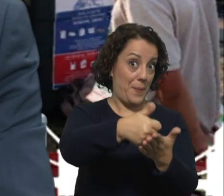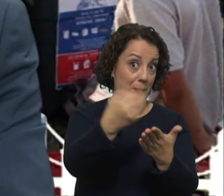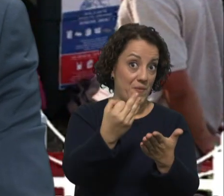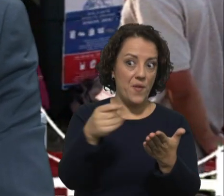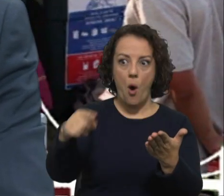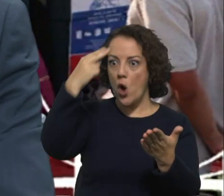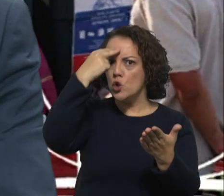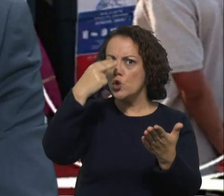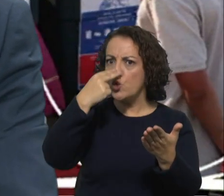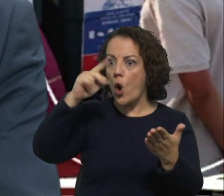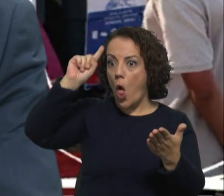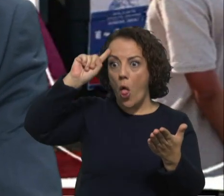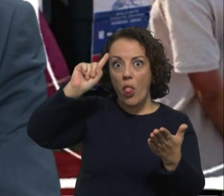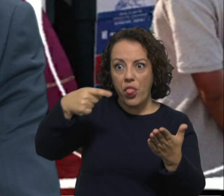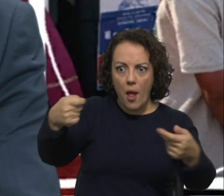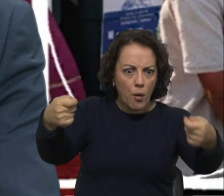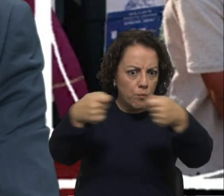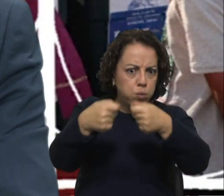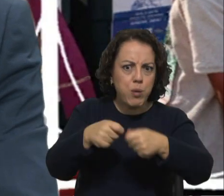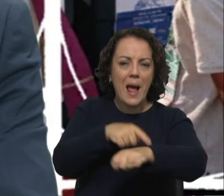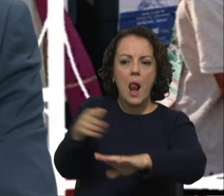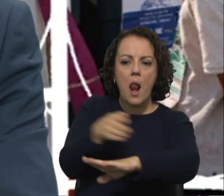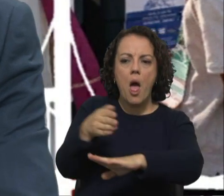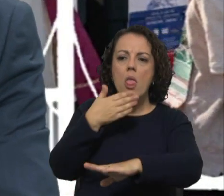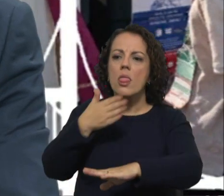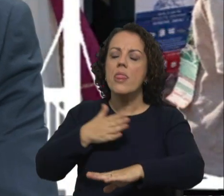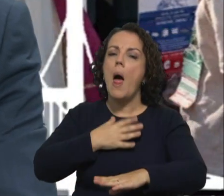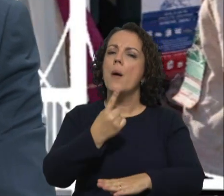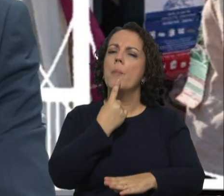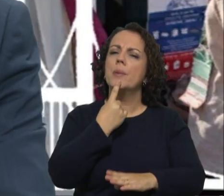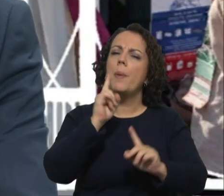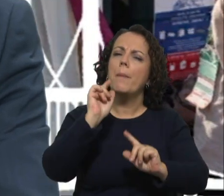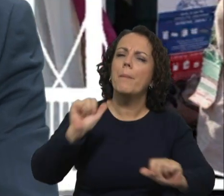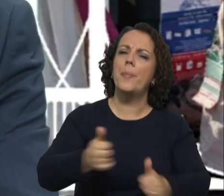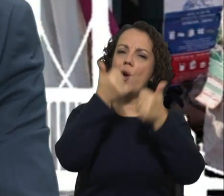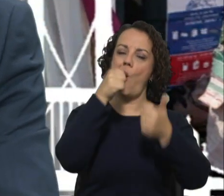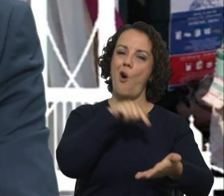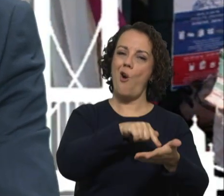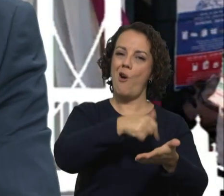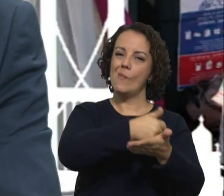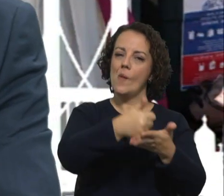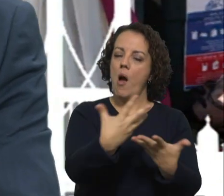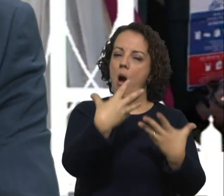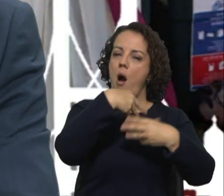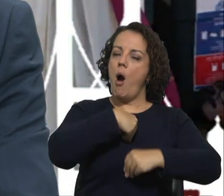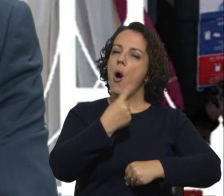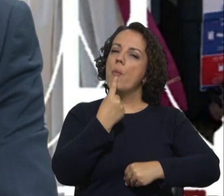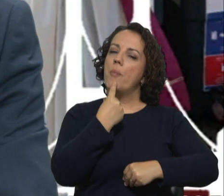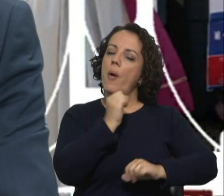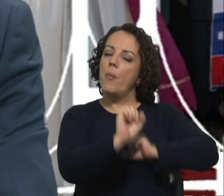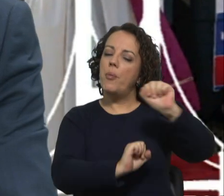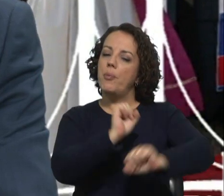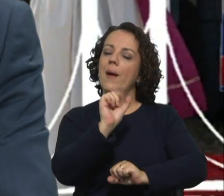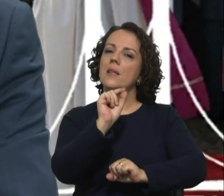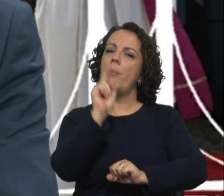também a perceber, por um lado, a qualidade literária da Bíblia, a sua qualidade como monumento literário, e também a forma como Deus decidiu revelar a